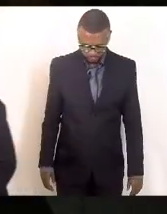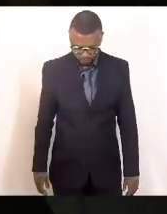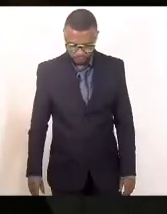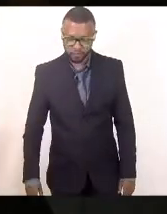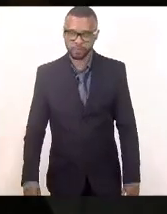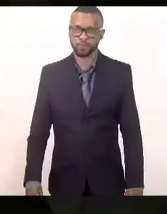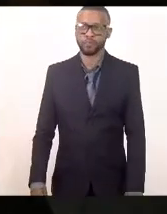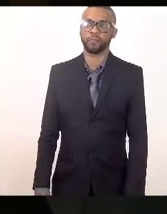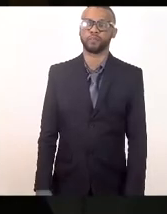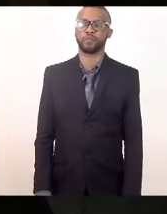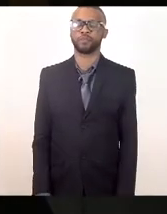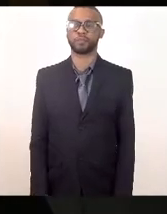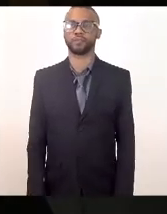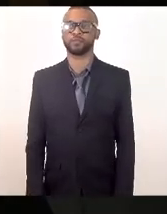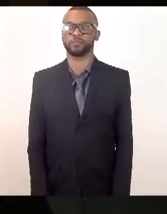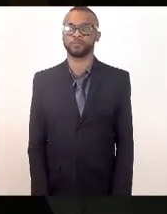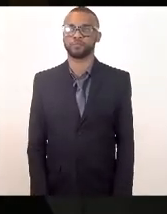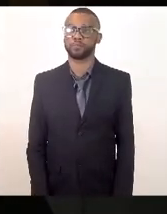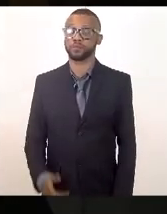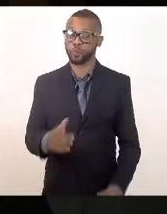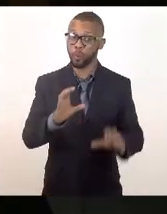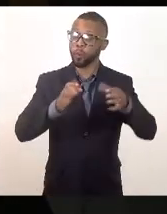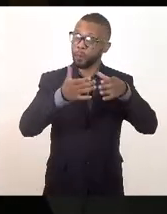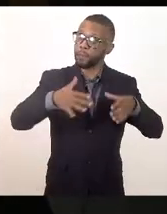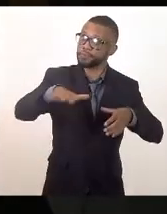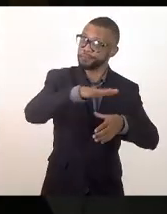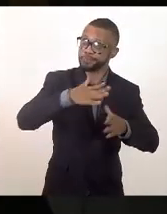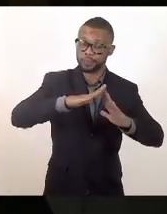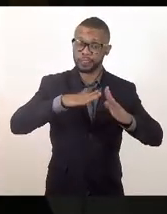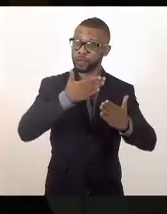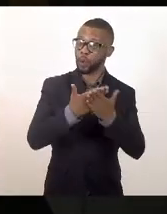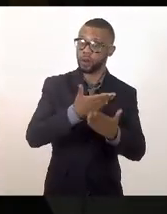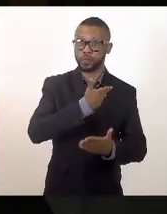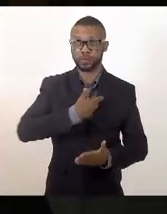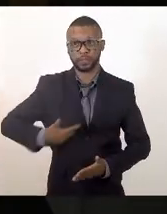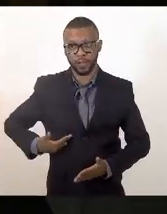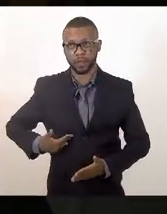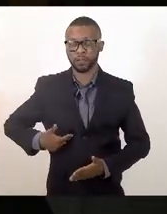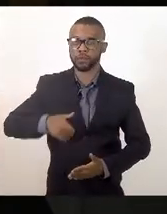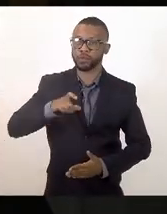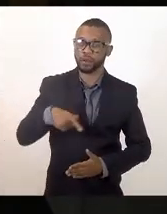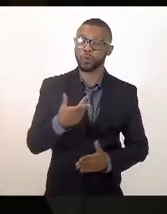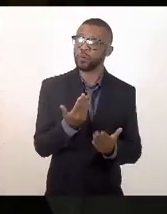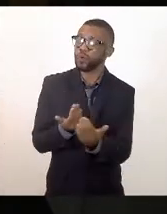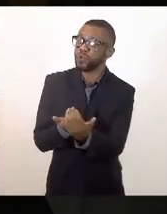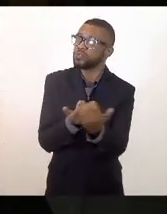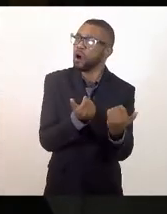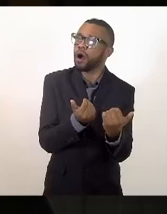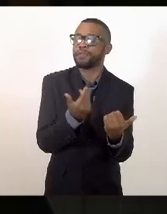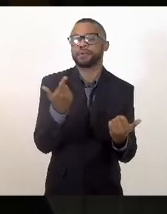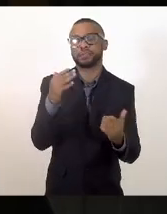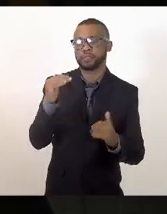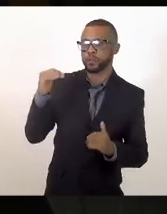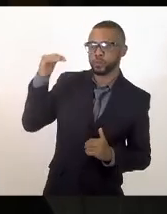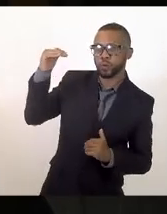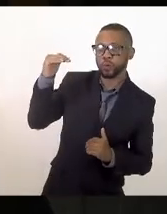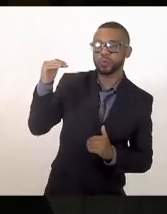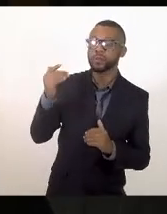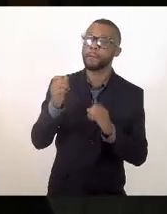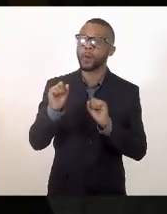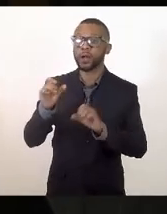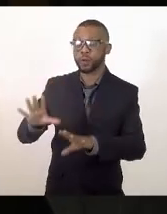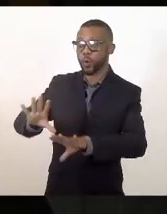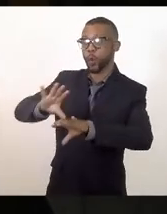é um público formado de adolescentes e jovens adultos, que também podem se infectar, que também podem infectar outras